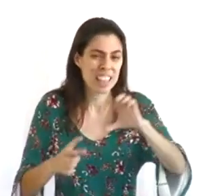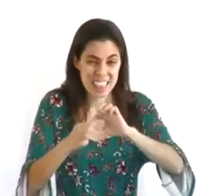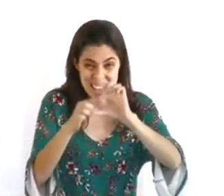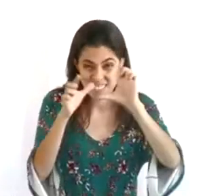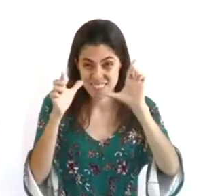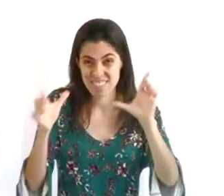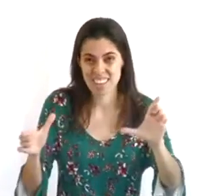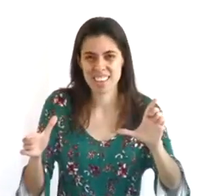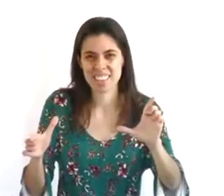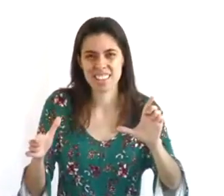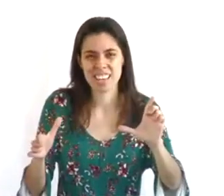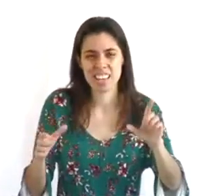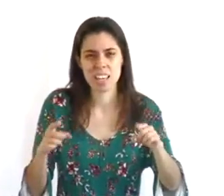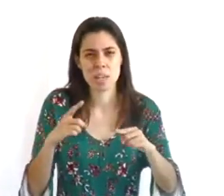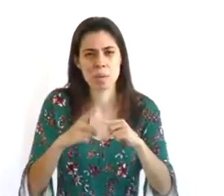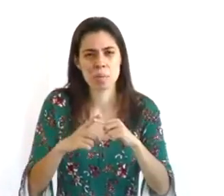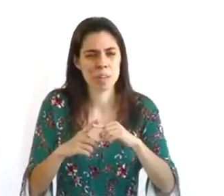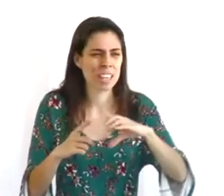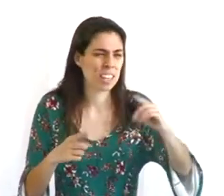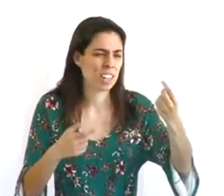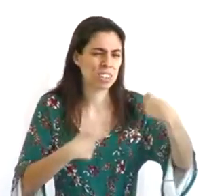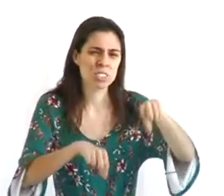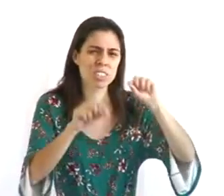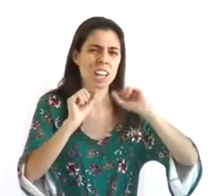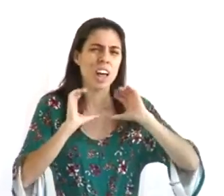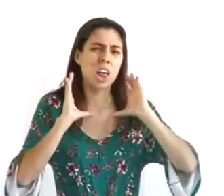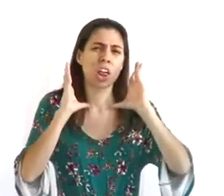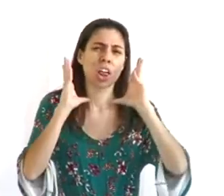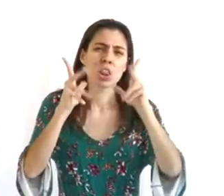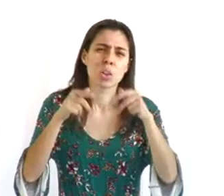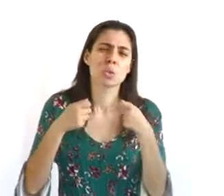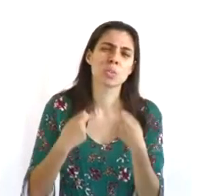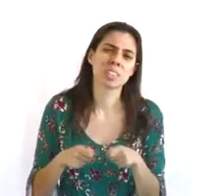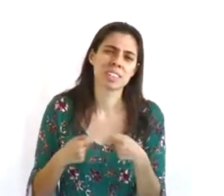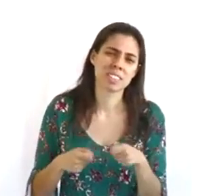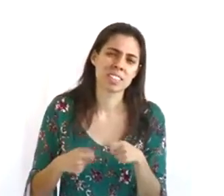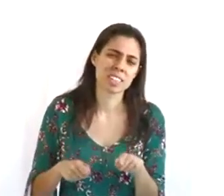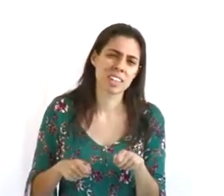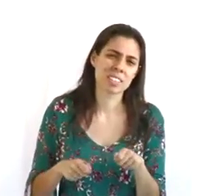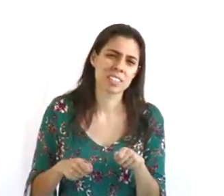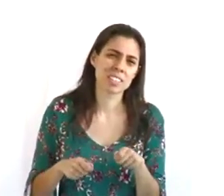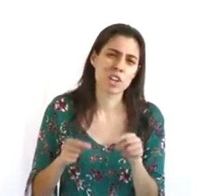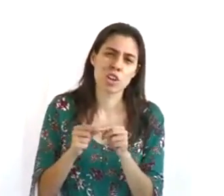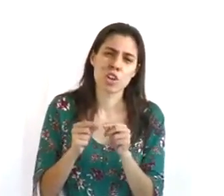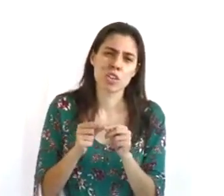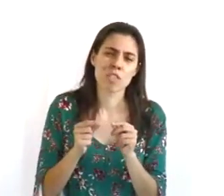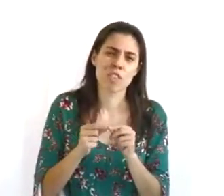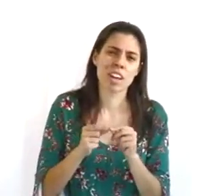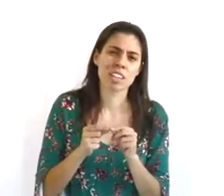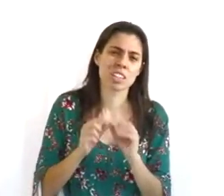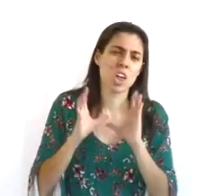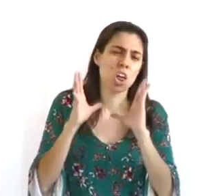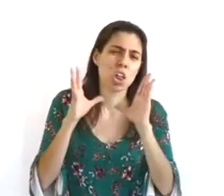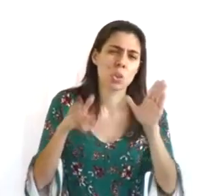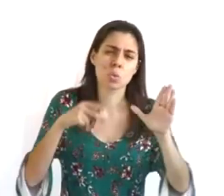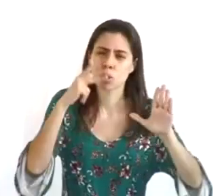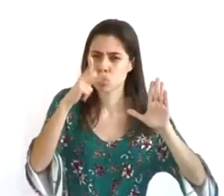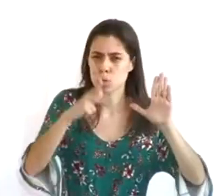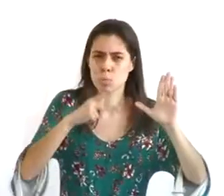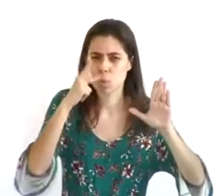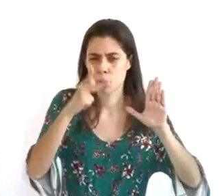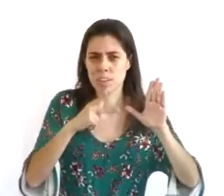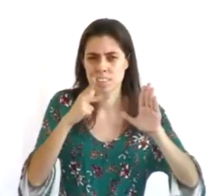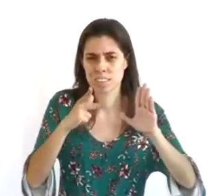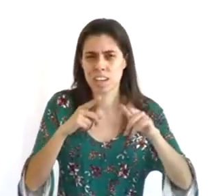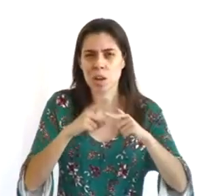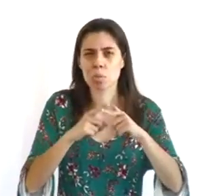e o nosso provedor. Rendei graças ao Senhor, porque Ele cumpre as suas promessas antigas. Rendam graças ao Senhor, porque a